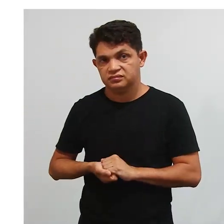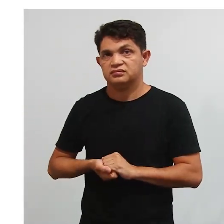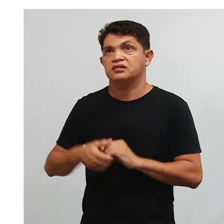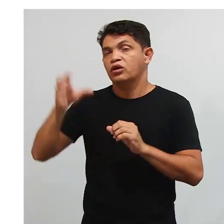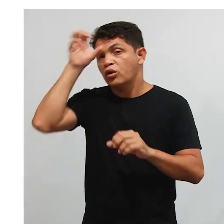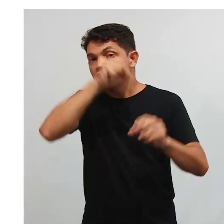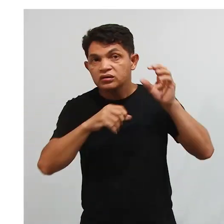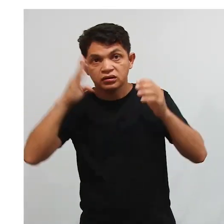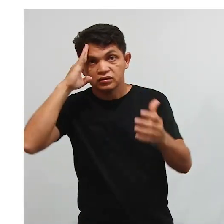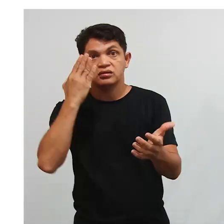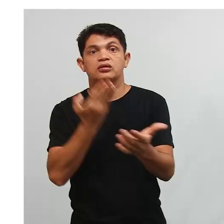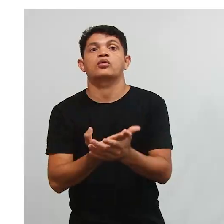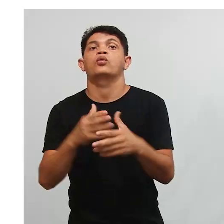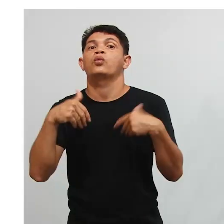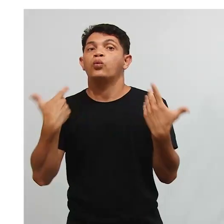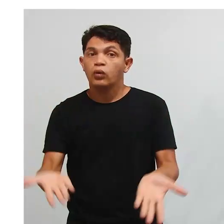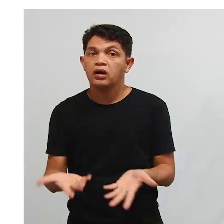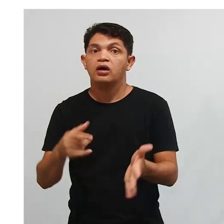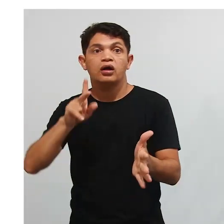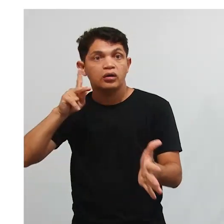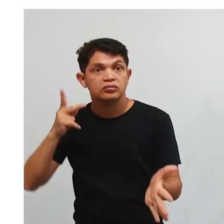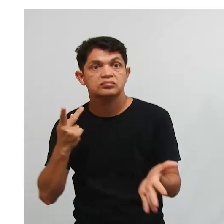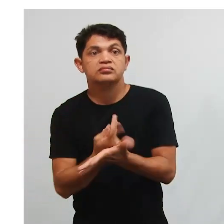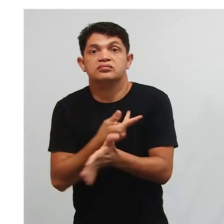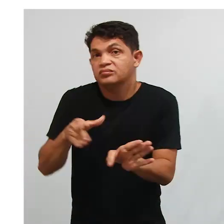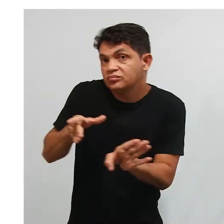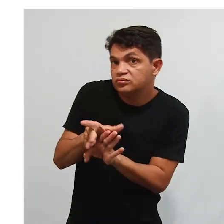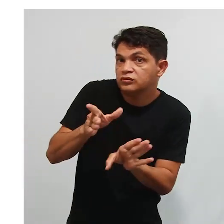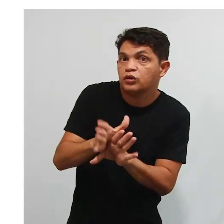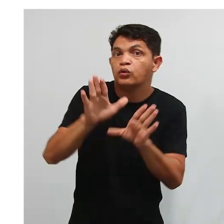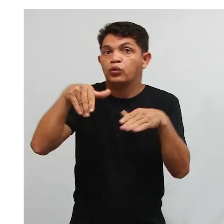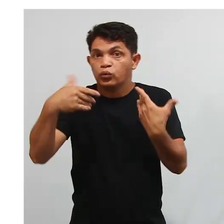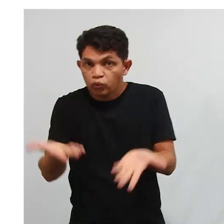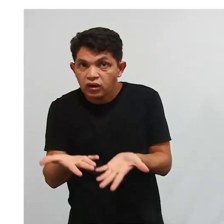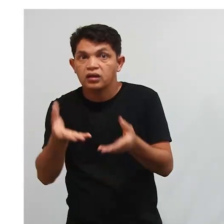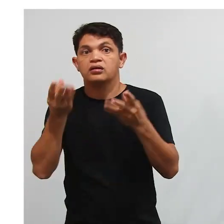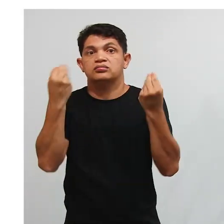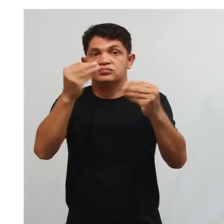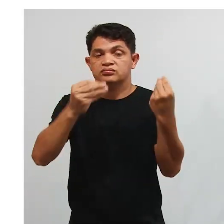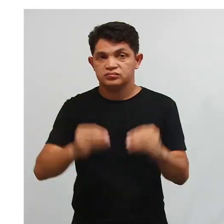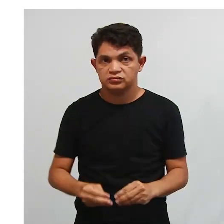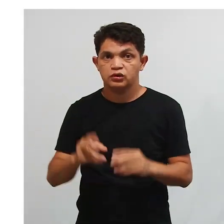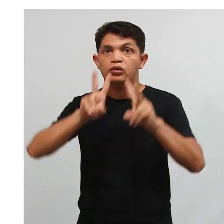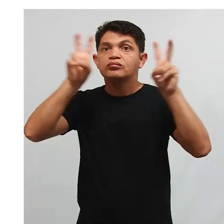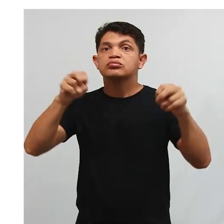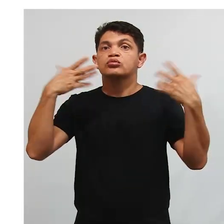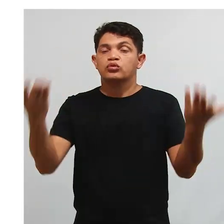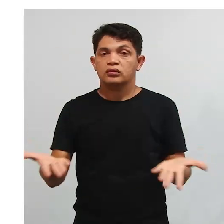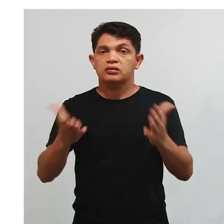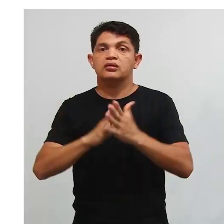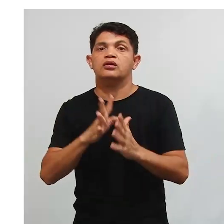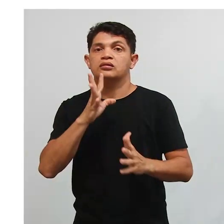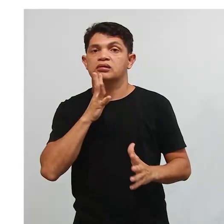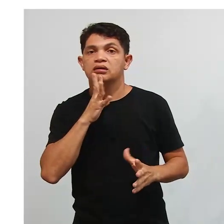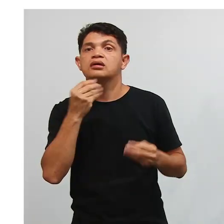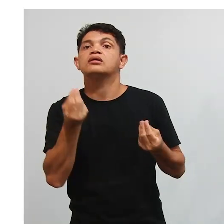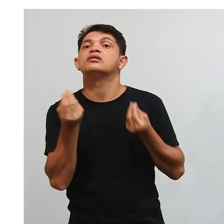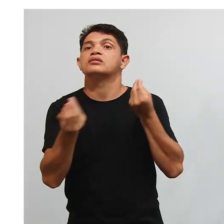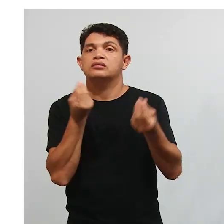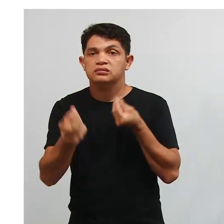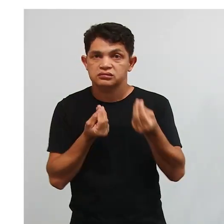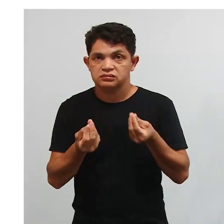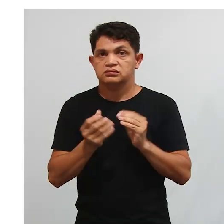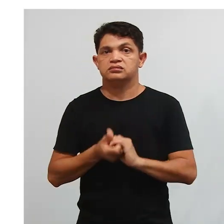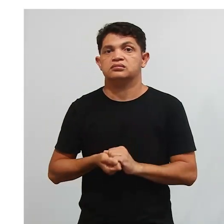que já foi dito eh o que que já foi pesquisado né para obter familiaridade com o assunto então esse mesmo